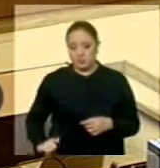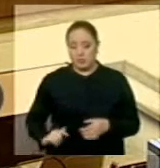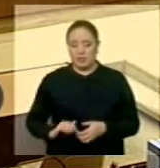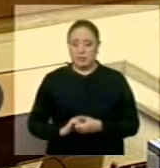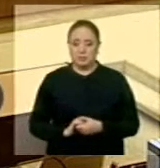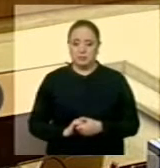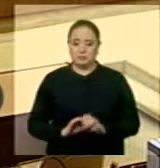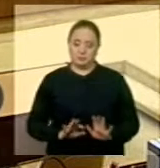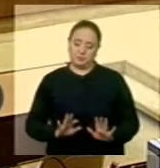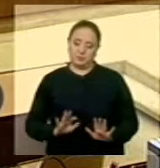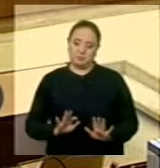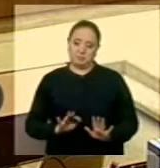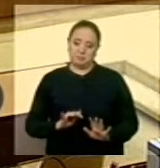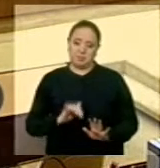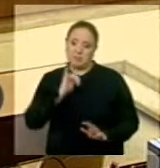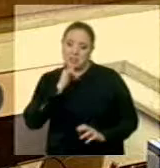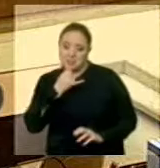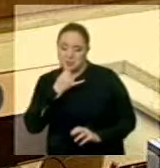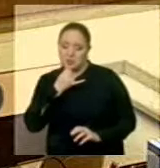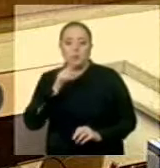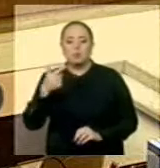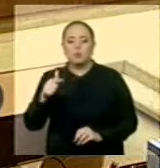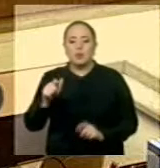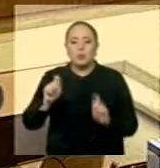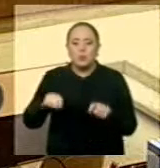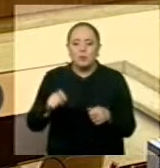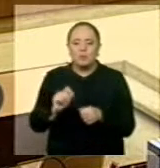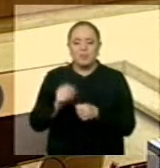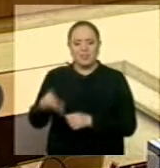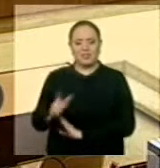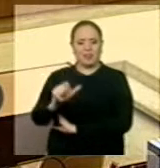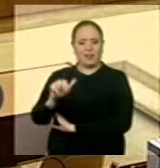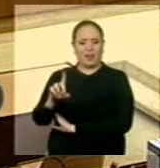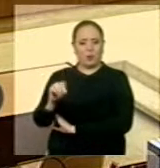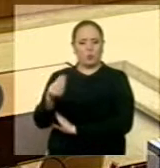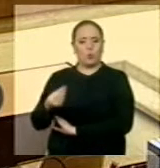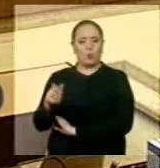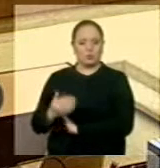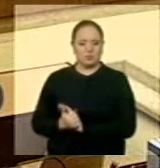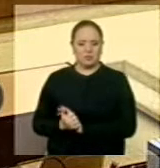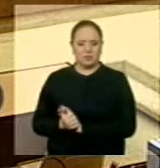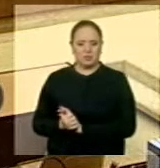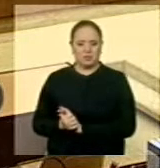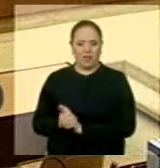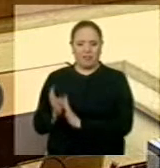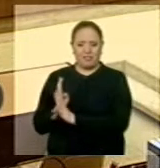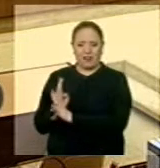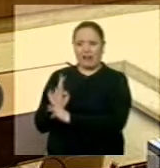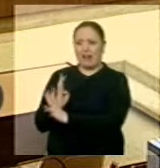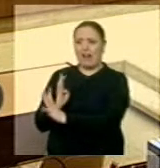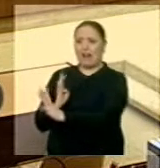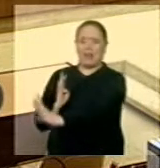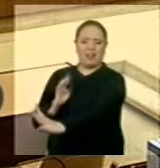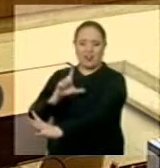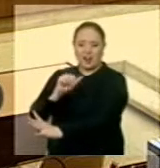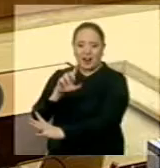gostemos ou não, infelizmente, não tem condição de fazer esses laudos. A fila de laudos vai ficar